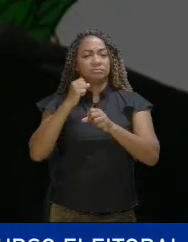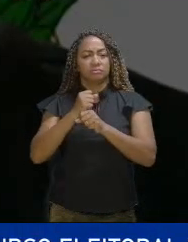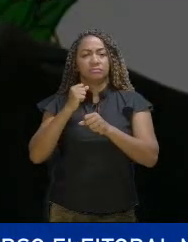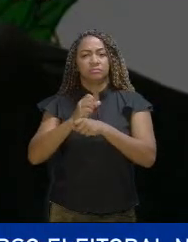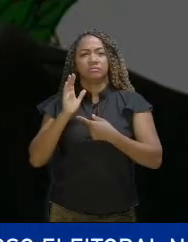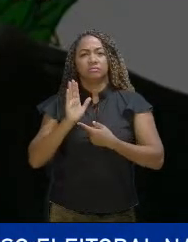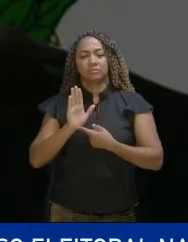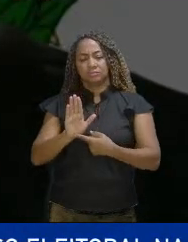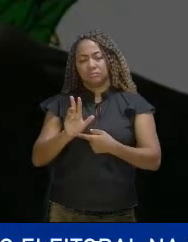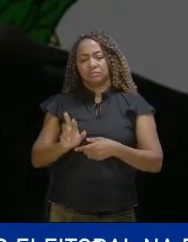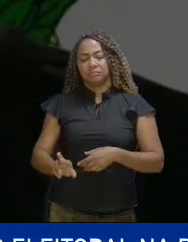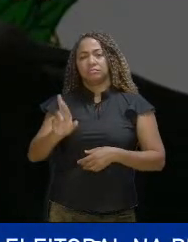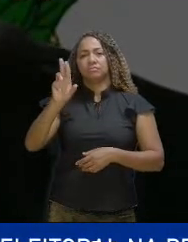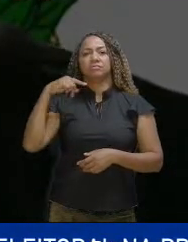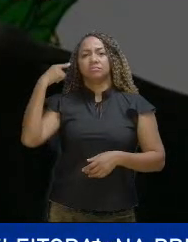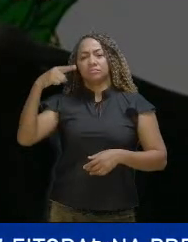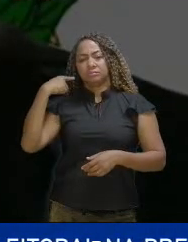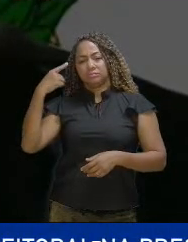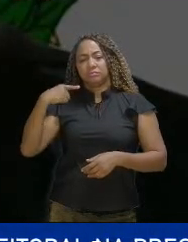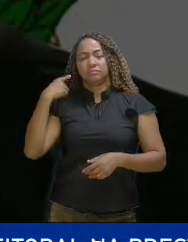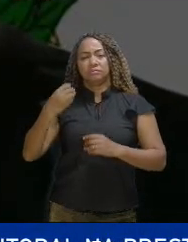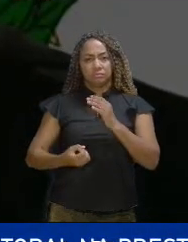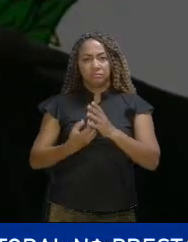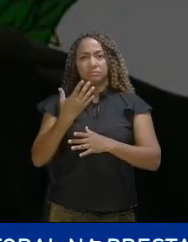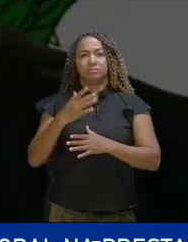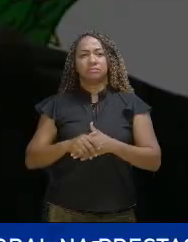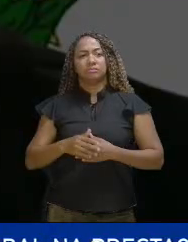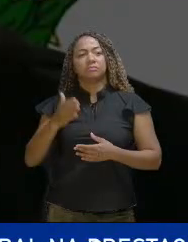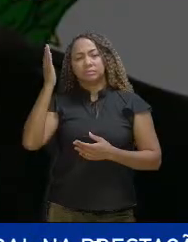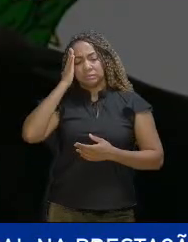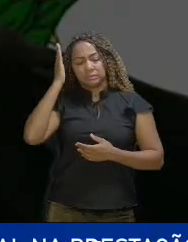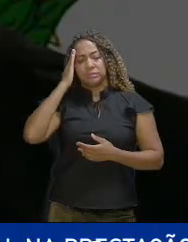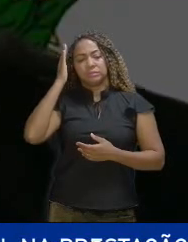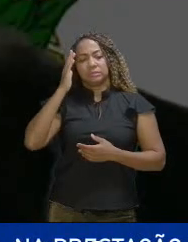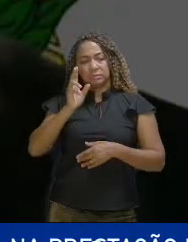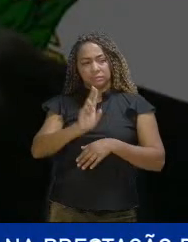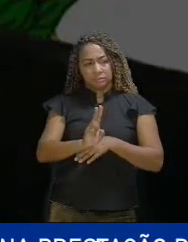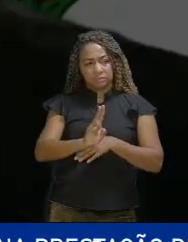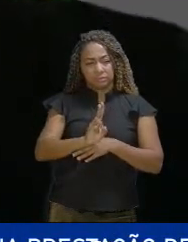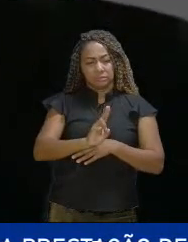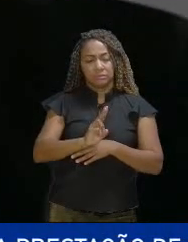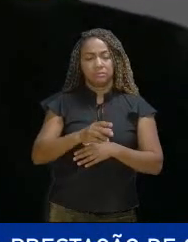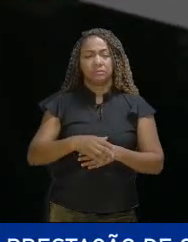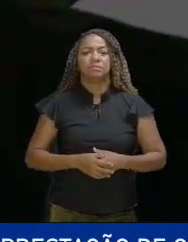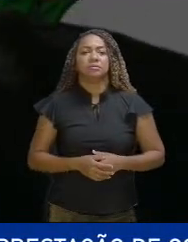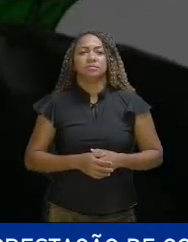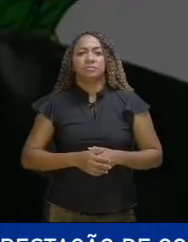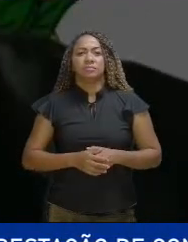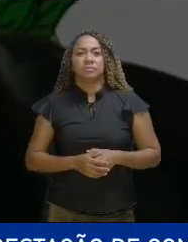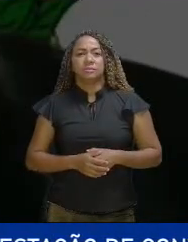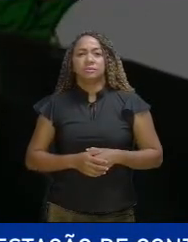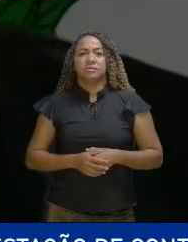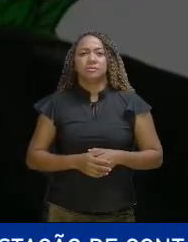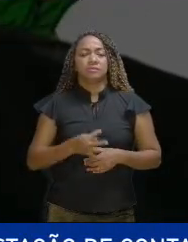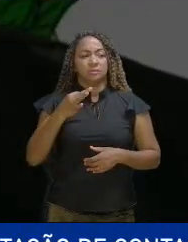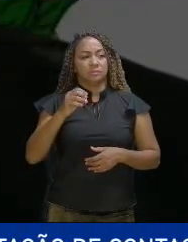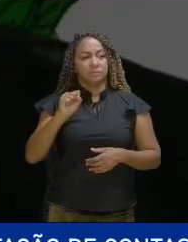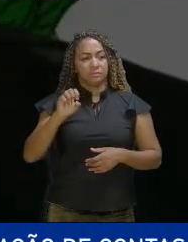devidamente representado por advogados constituídos e teve ciência das diligências, eu repito. Ademais, o